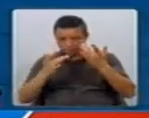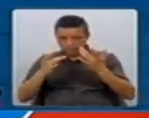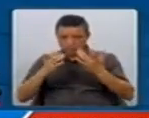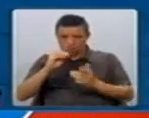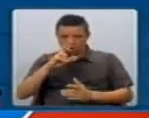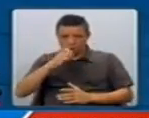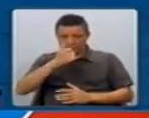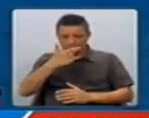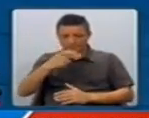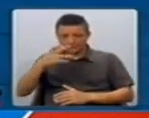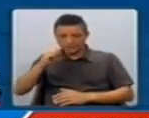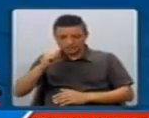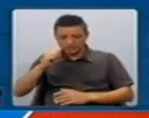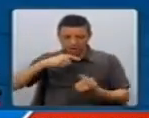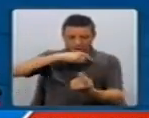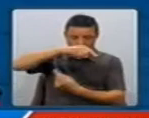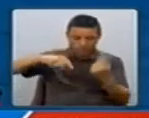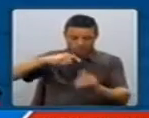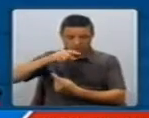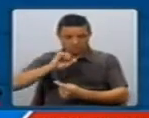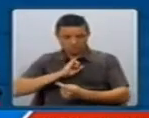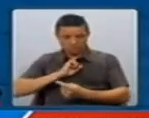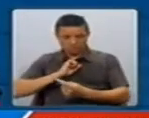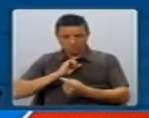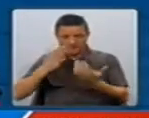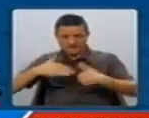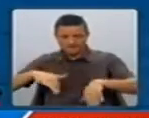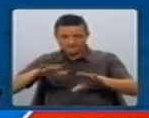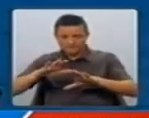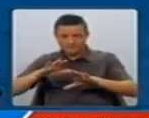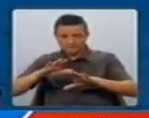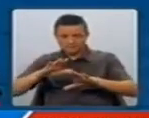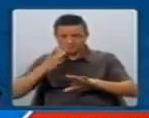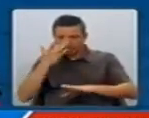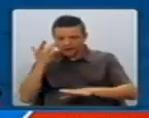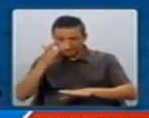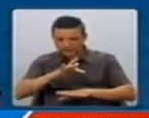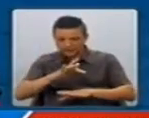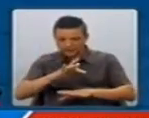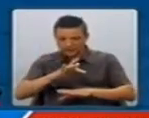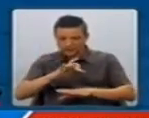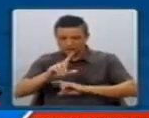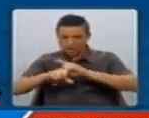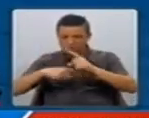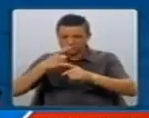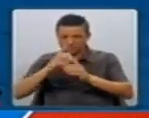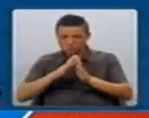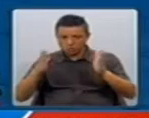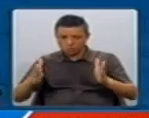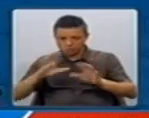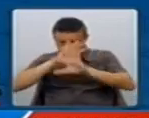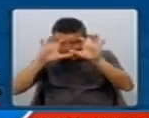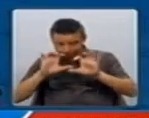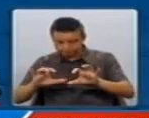órbitas das galáxias à volta da nossa própria Via Láctea, mas também a distribuição da matéria negra, que é também um dos outros grandes enigmas